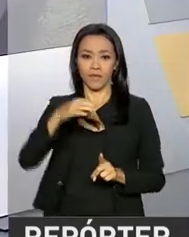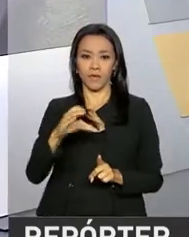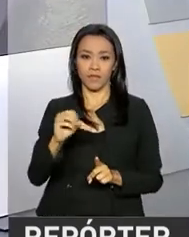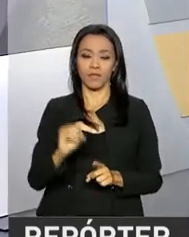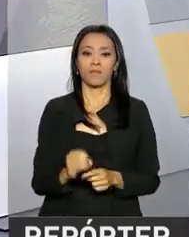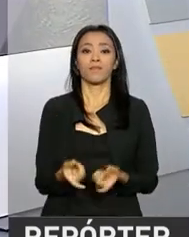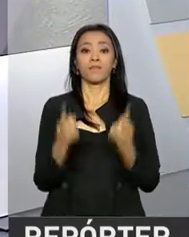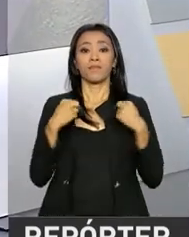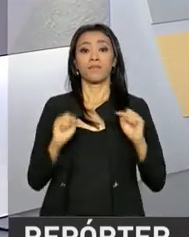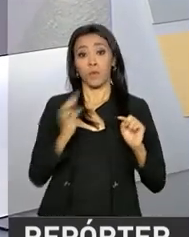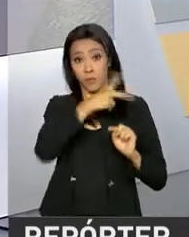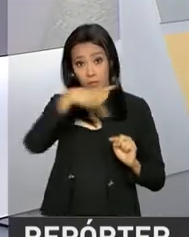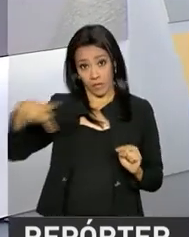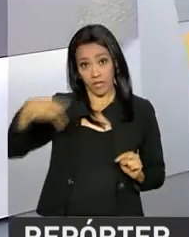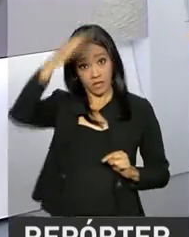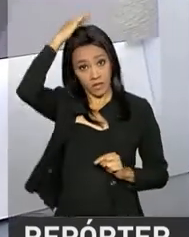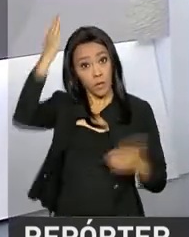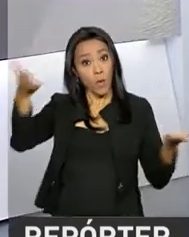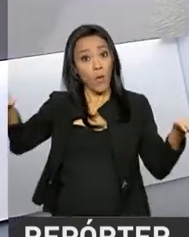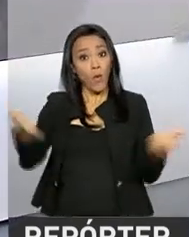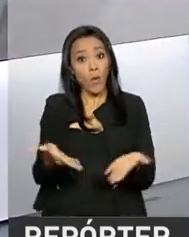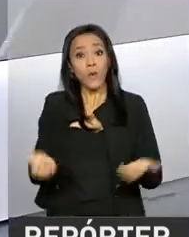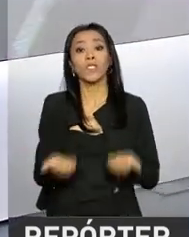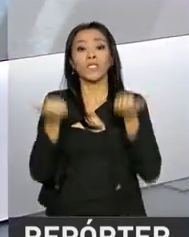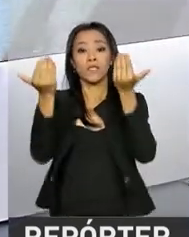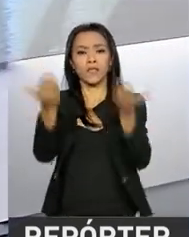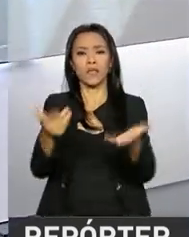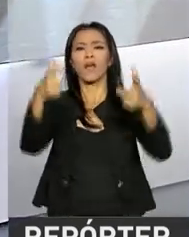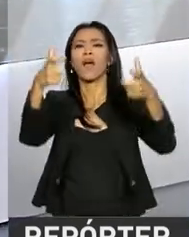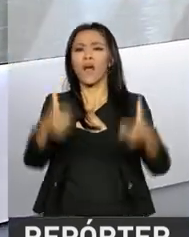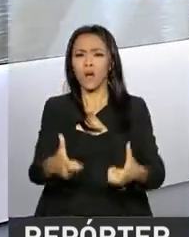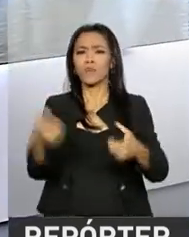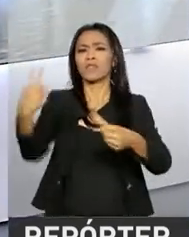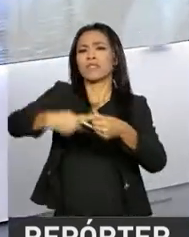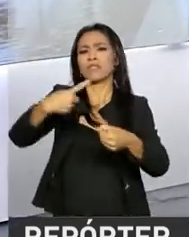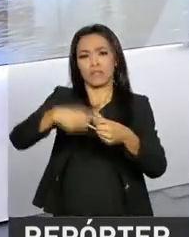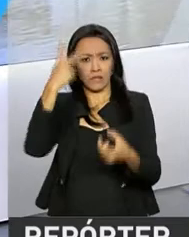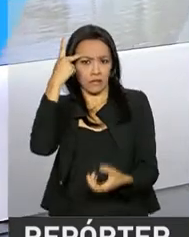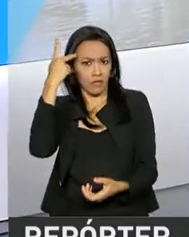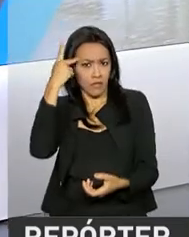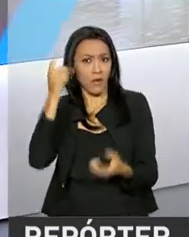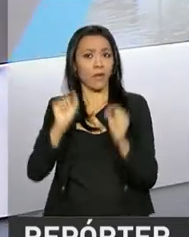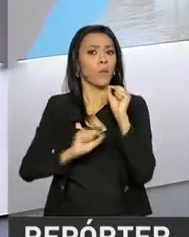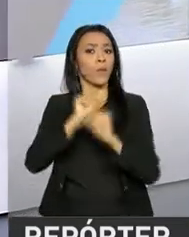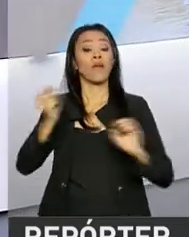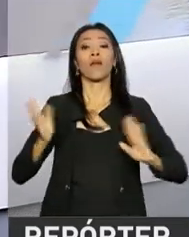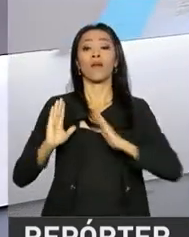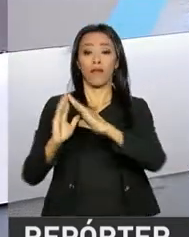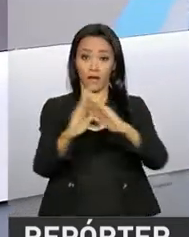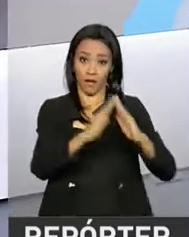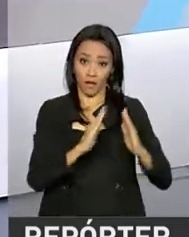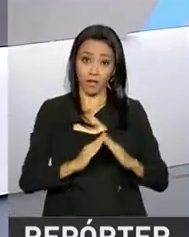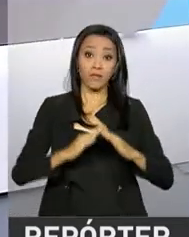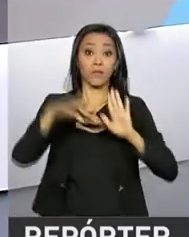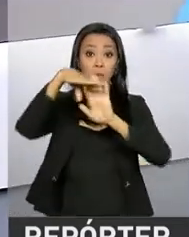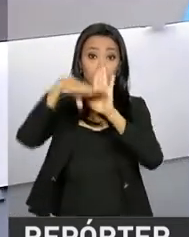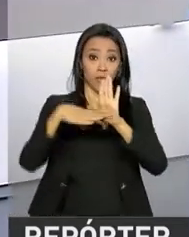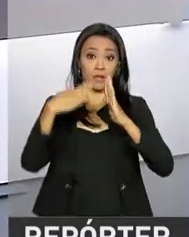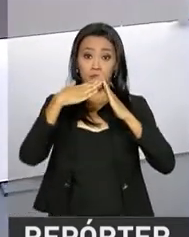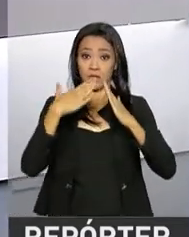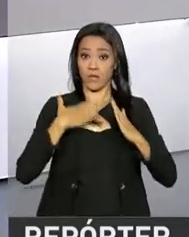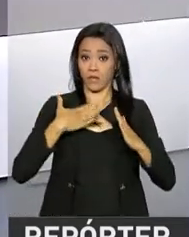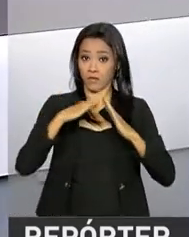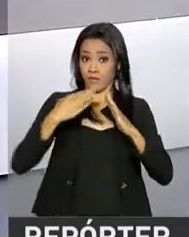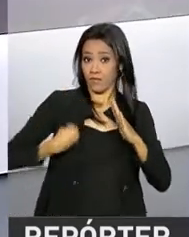O presidente Michel Temer entrega hoje em São José do Rio Preto, São Paulo, moradias do programa Minha Casa Minha